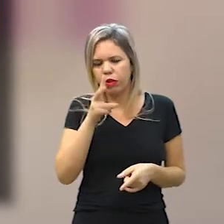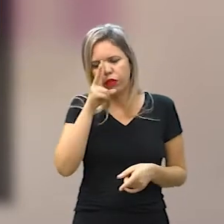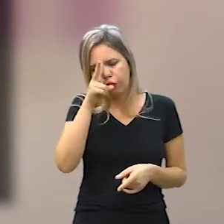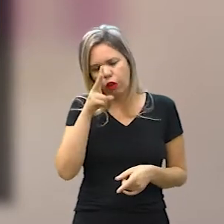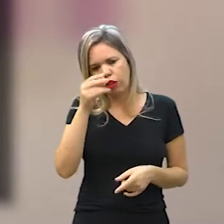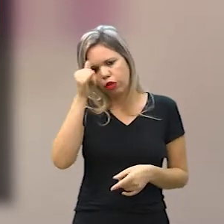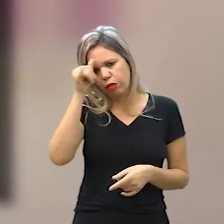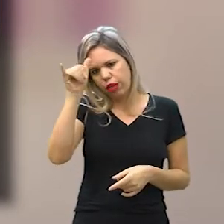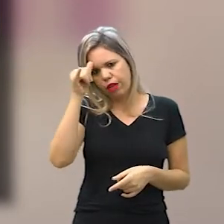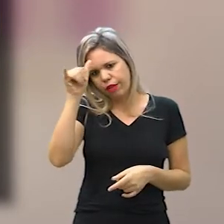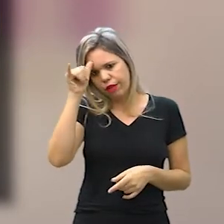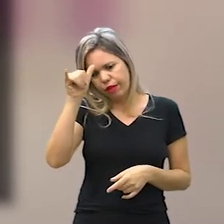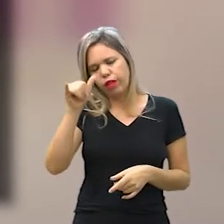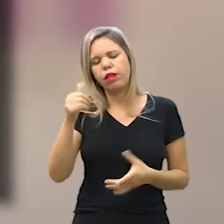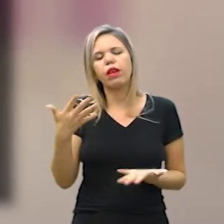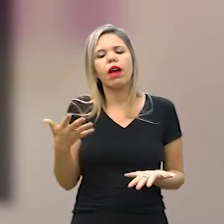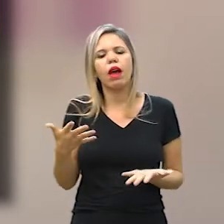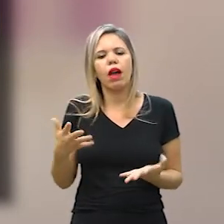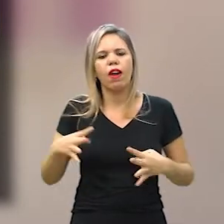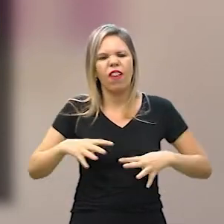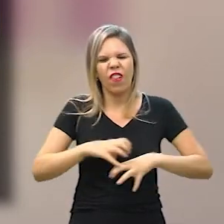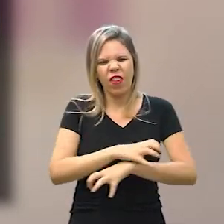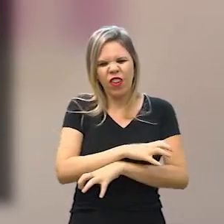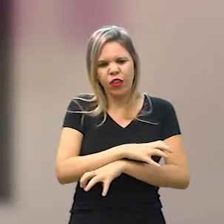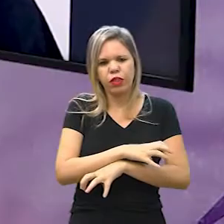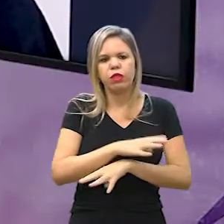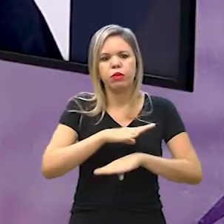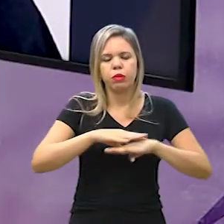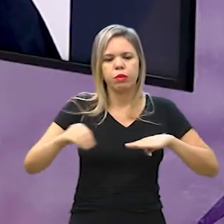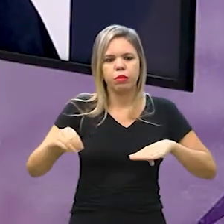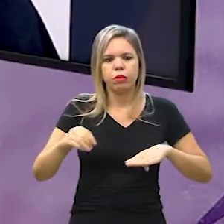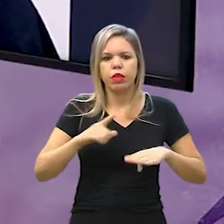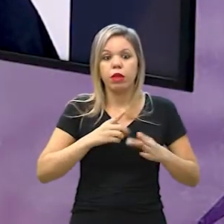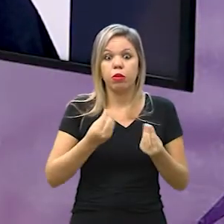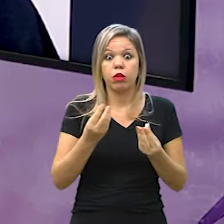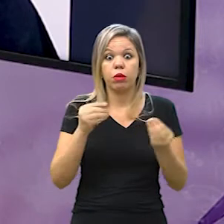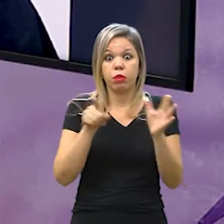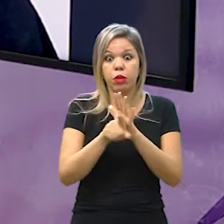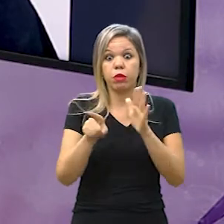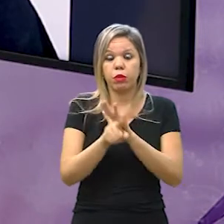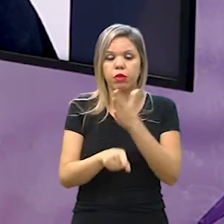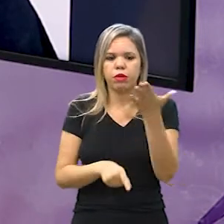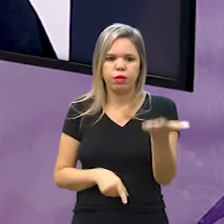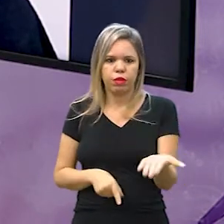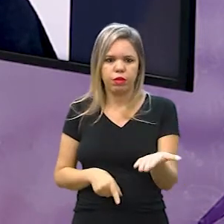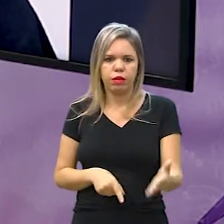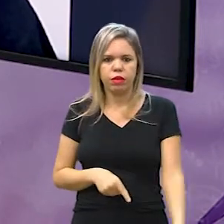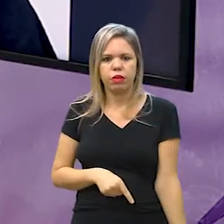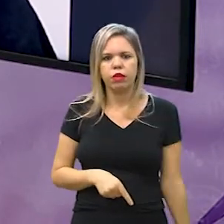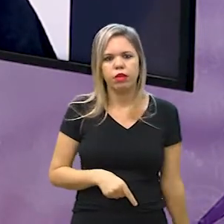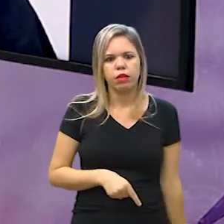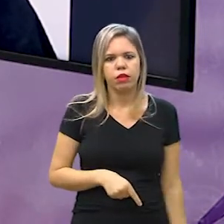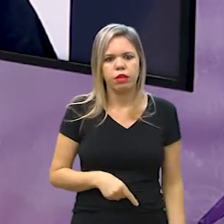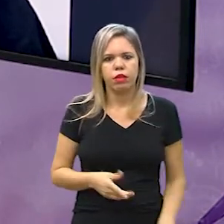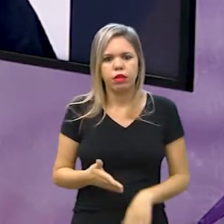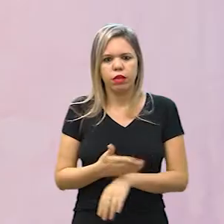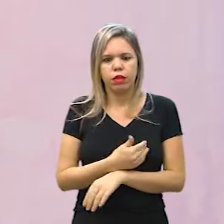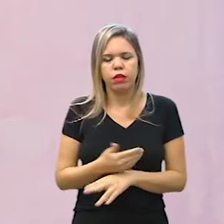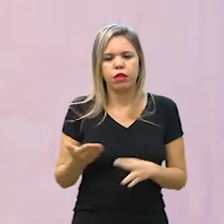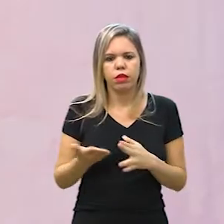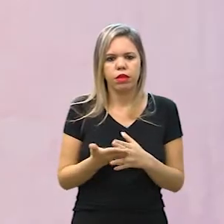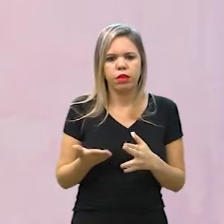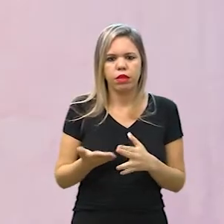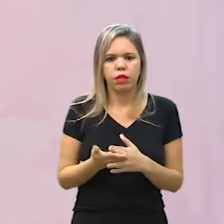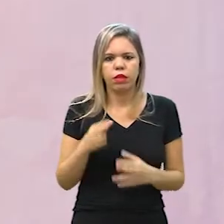antifúngicos, aquelas medicações que podem combater os fungos. Doutora Silva, eu ainda tenho muita pergunta para a senhora, mas antes vamos